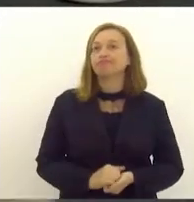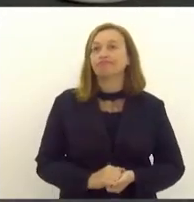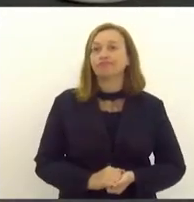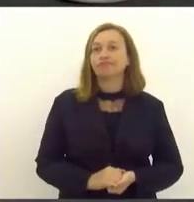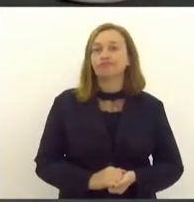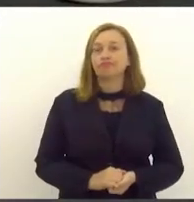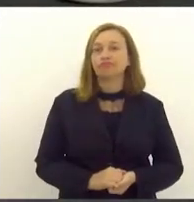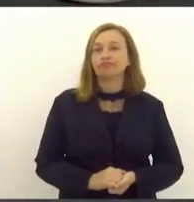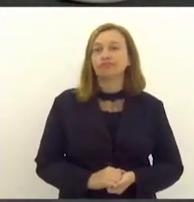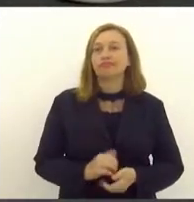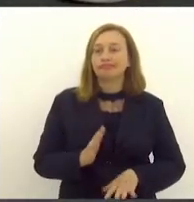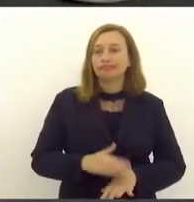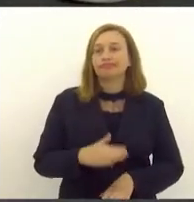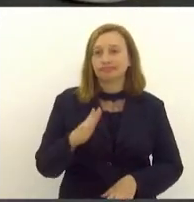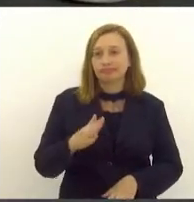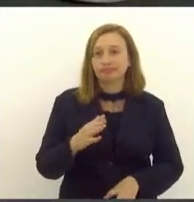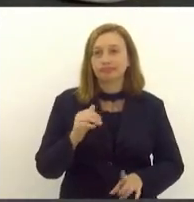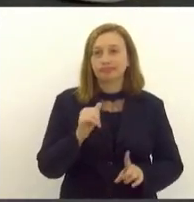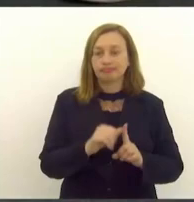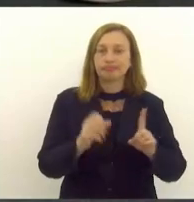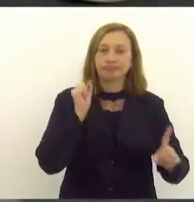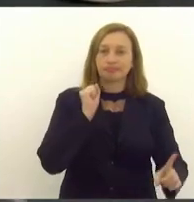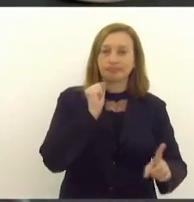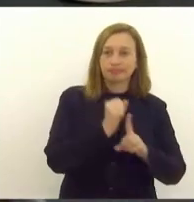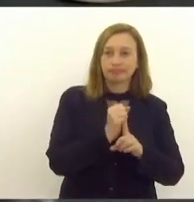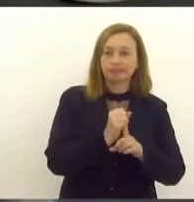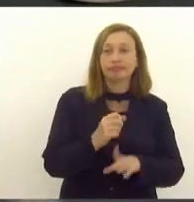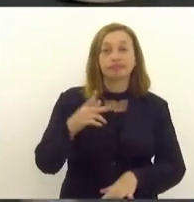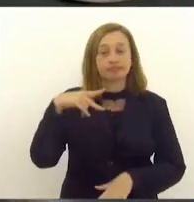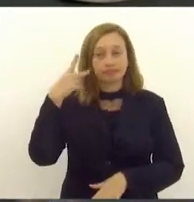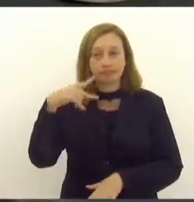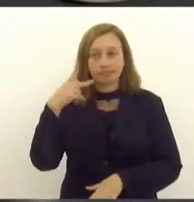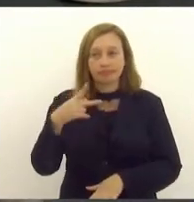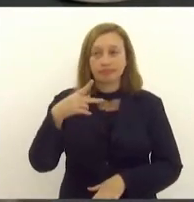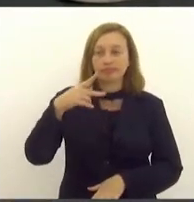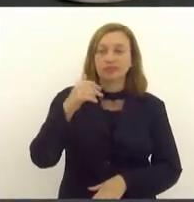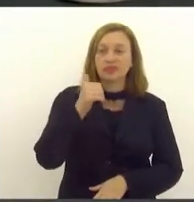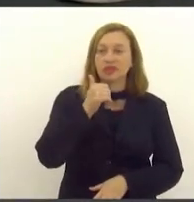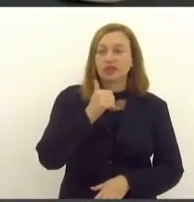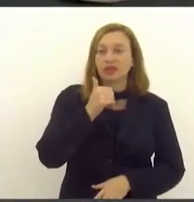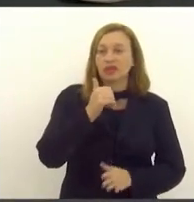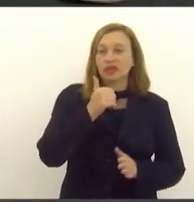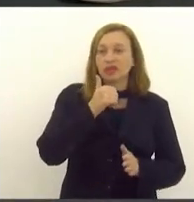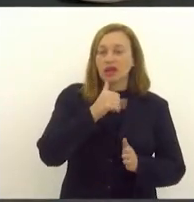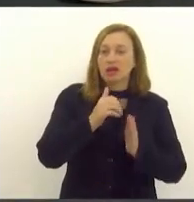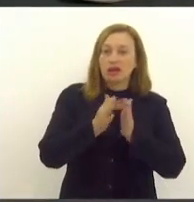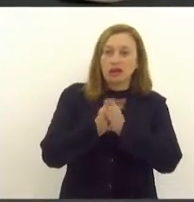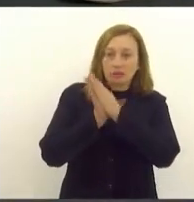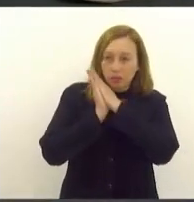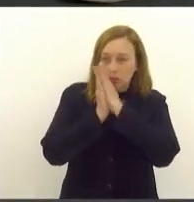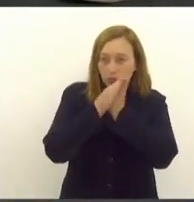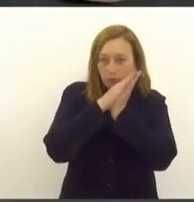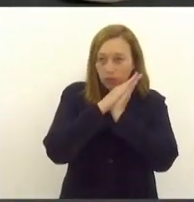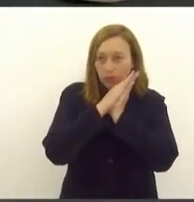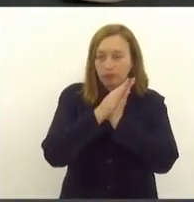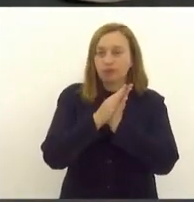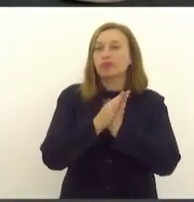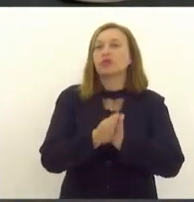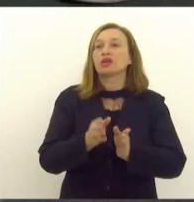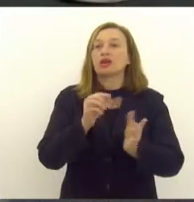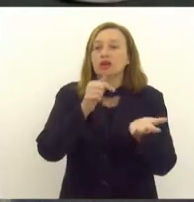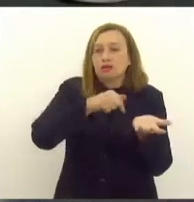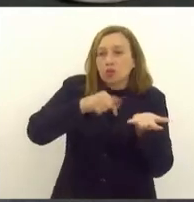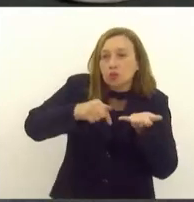diante de mais um feminicídio político que foi da mãe Bernadete quilombola em Salvador e o